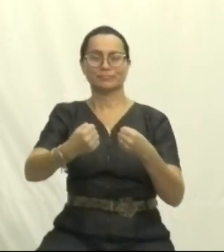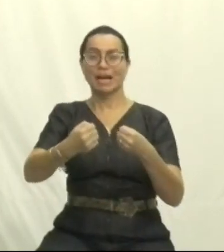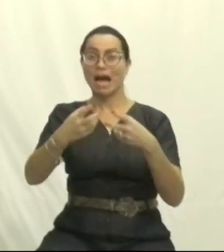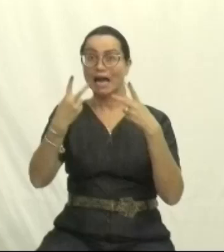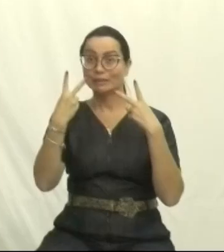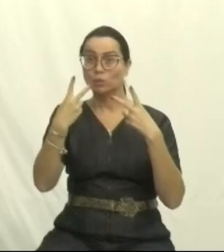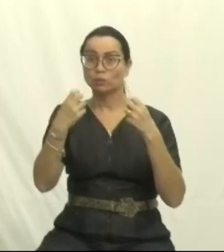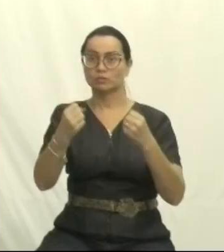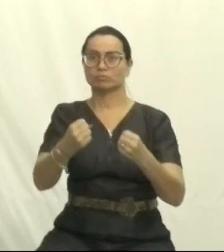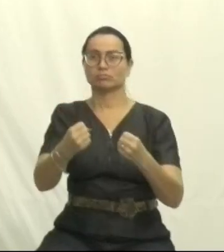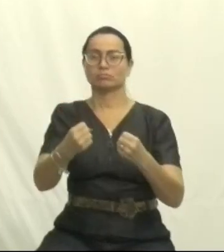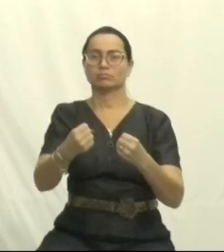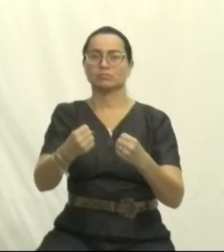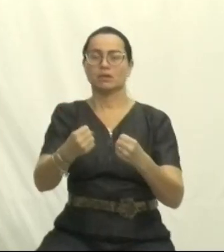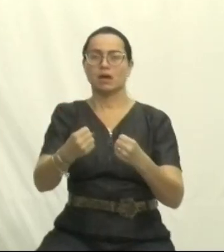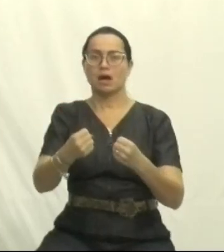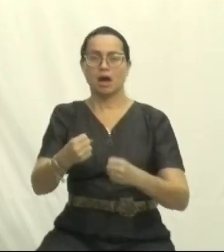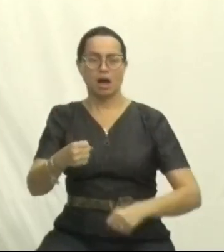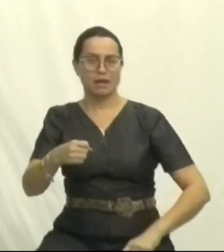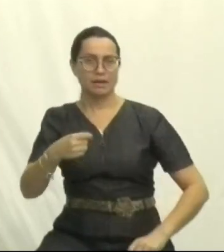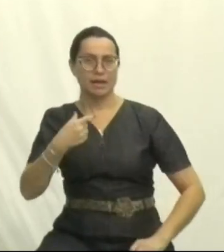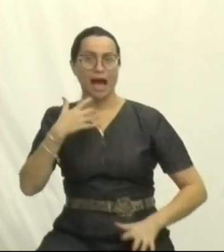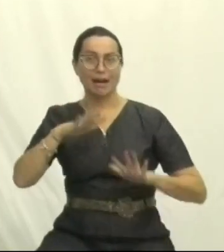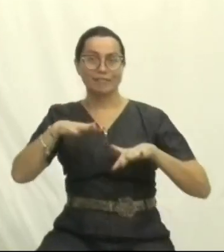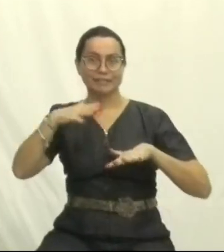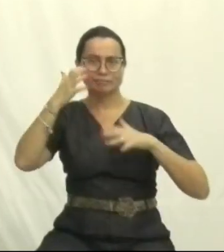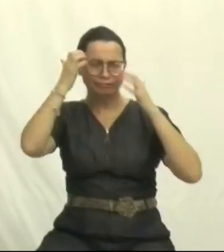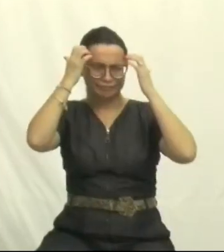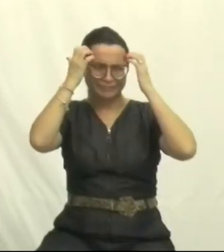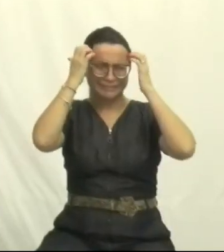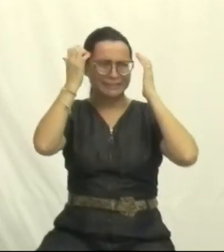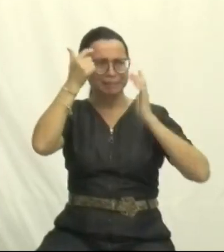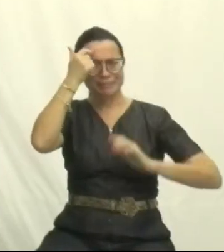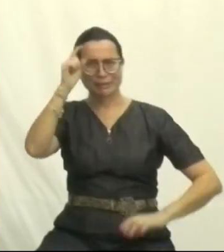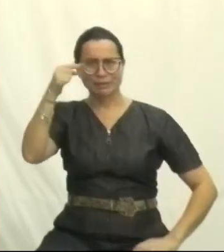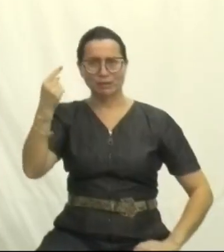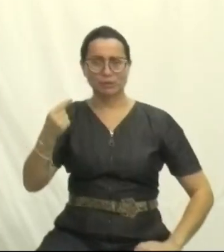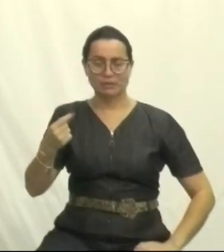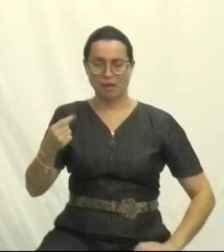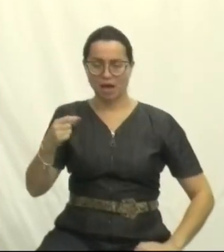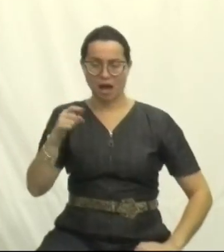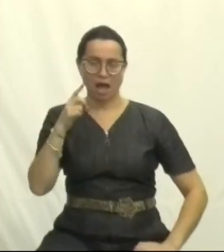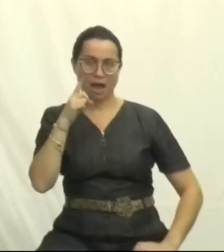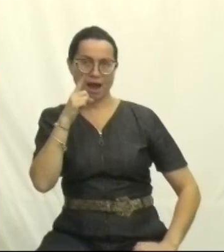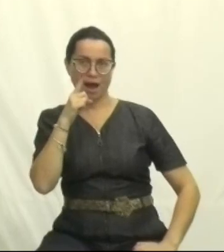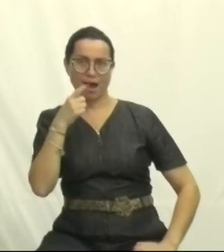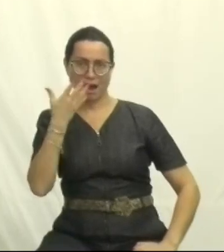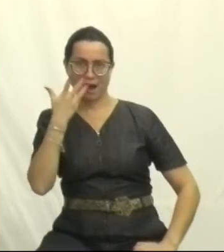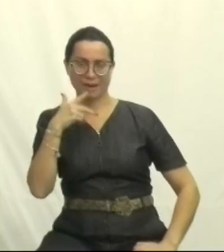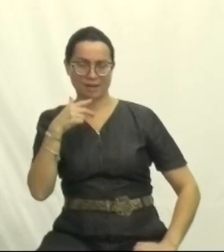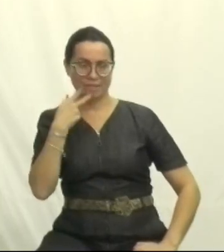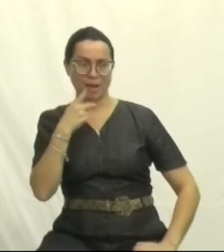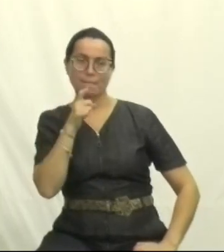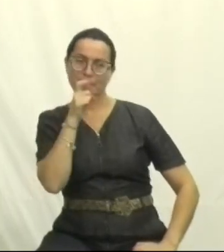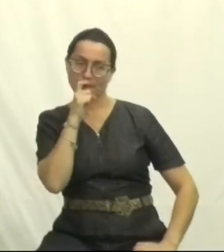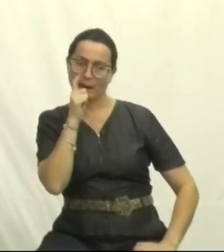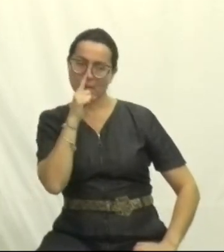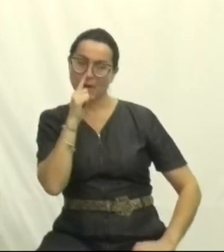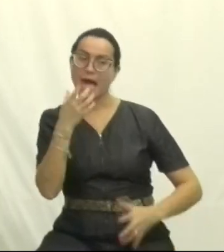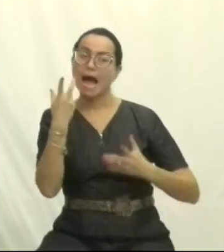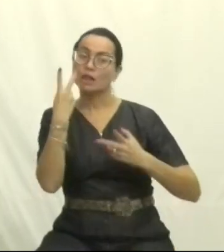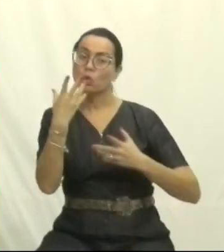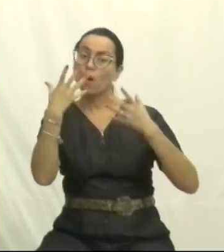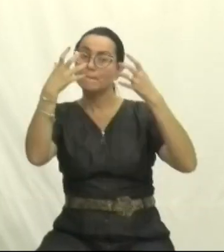criança cobra, né? Então a ideia é que lá na frente a gente consiga ter essas pessoas, adultos também, com maior senso de